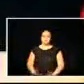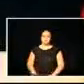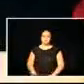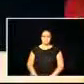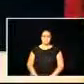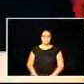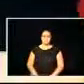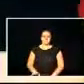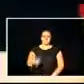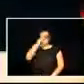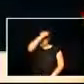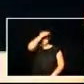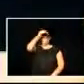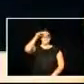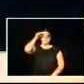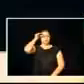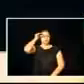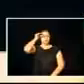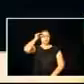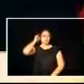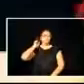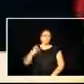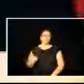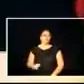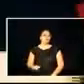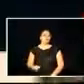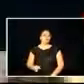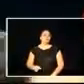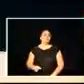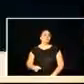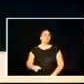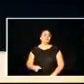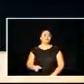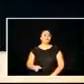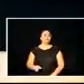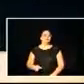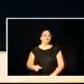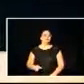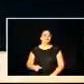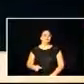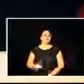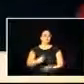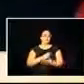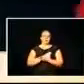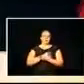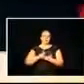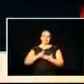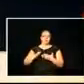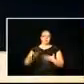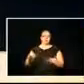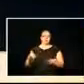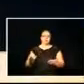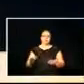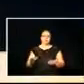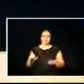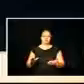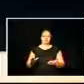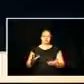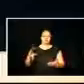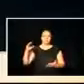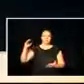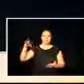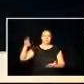o prefeito está passando por uma crise institucional no sentido que não pode conceder revisão anual